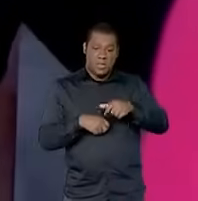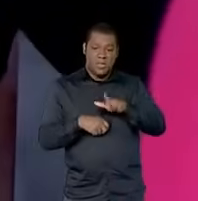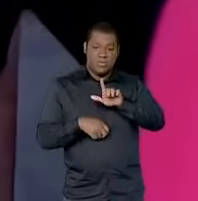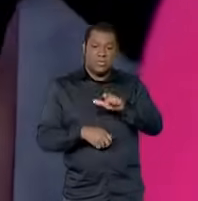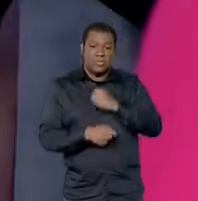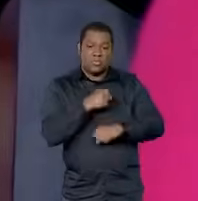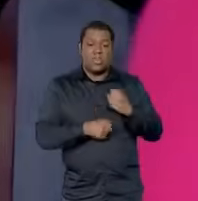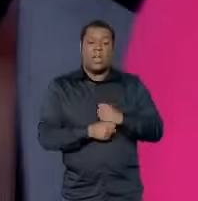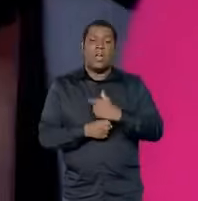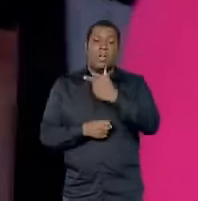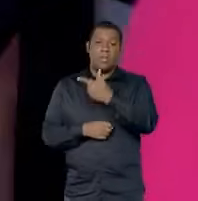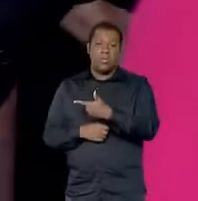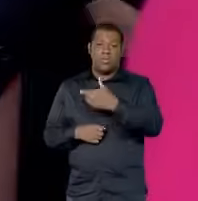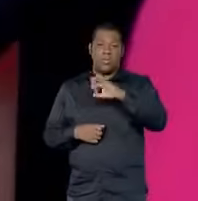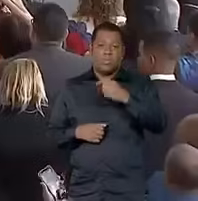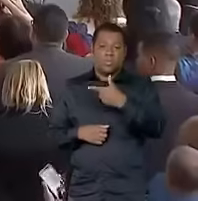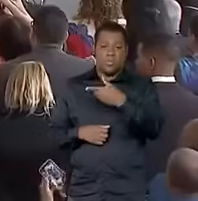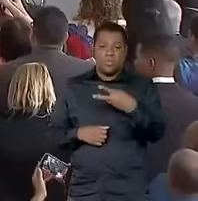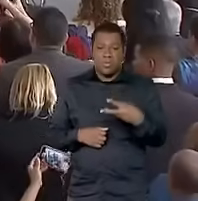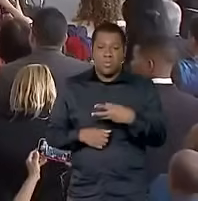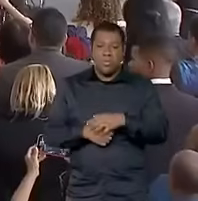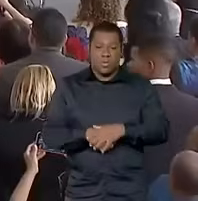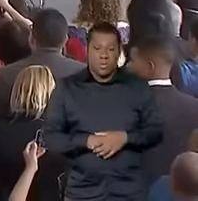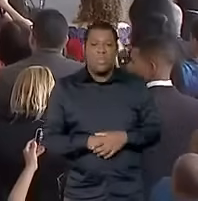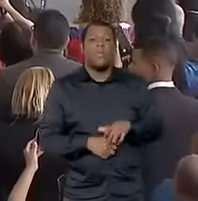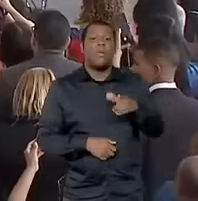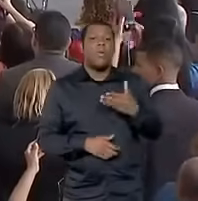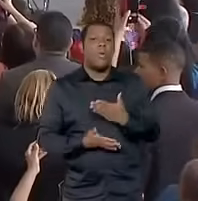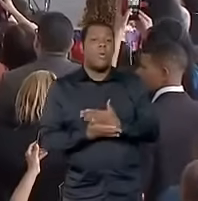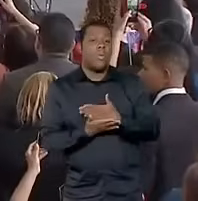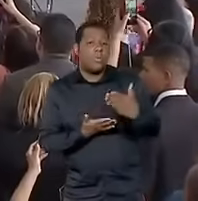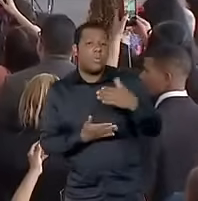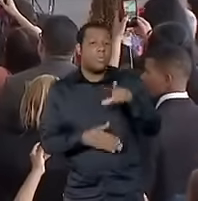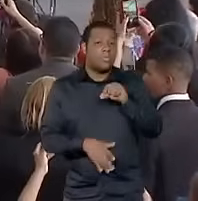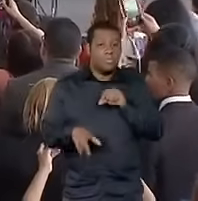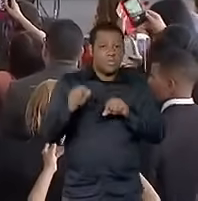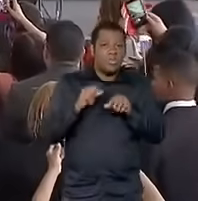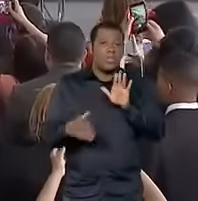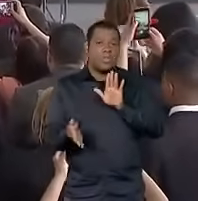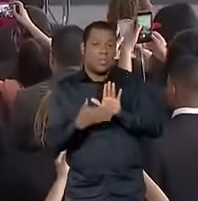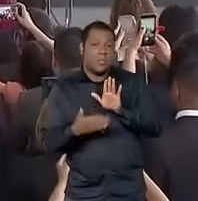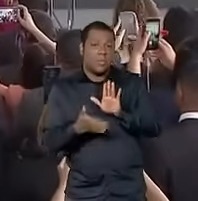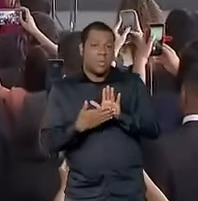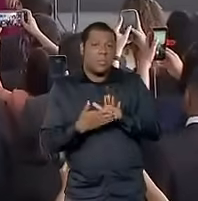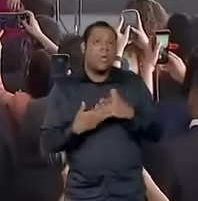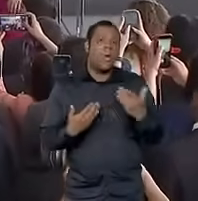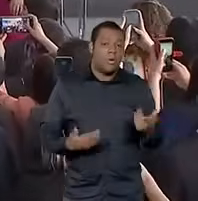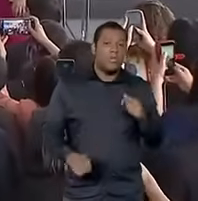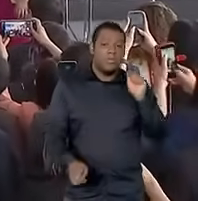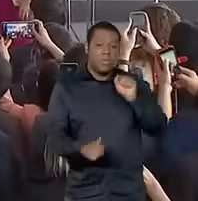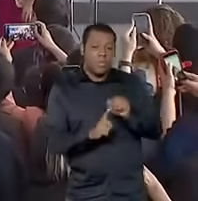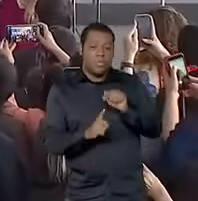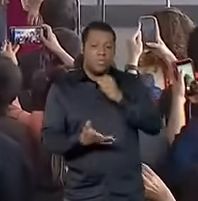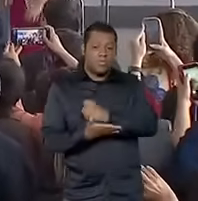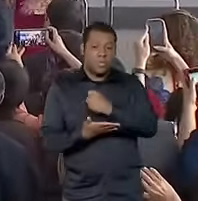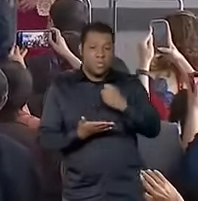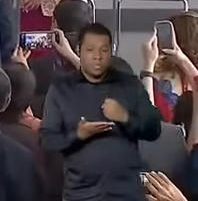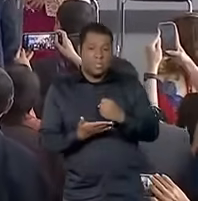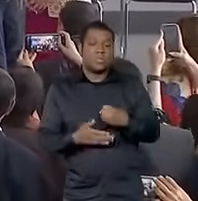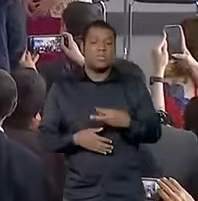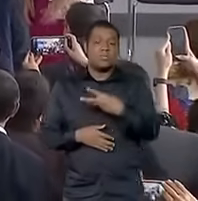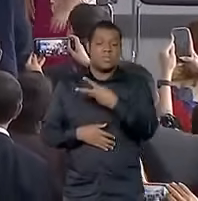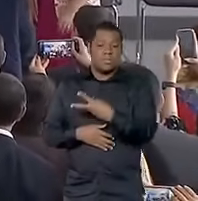a processo de seleção de propostas que busca a contratação de cerca de